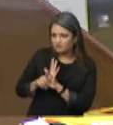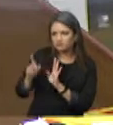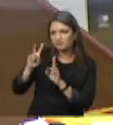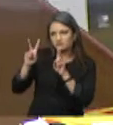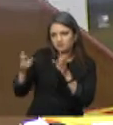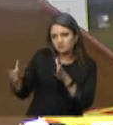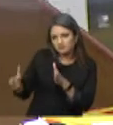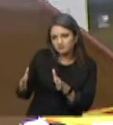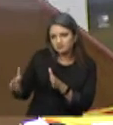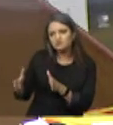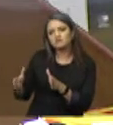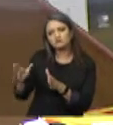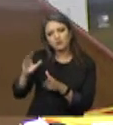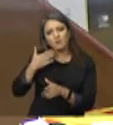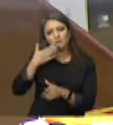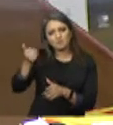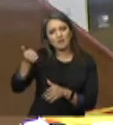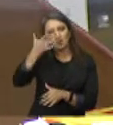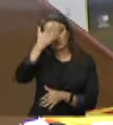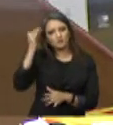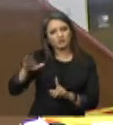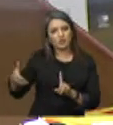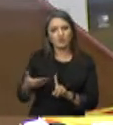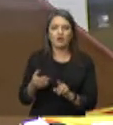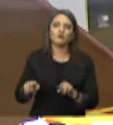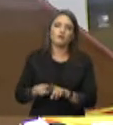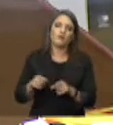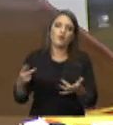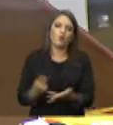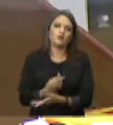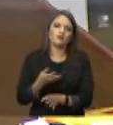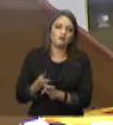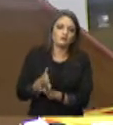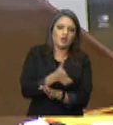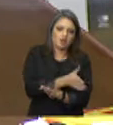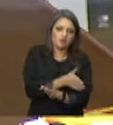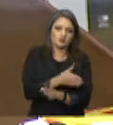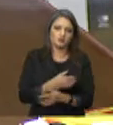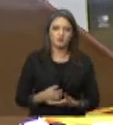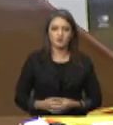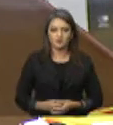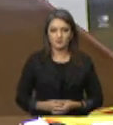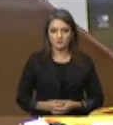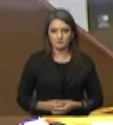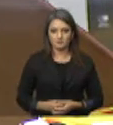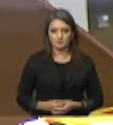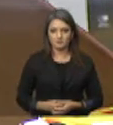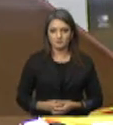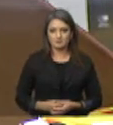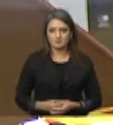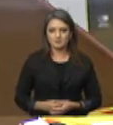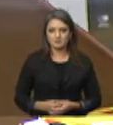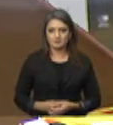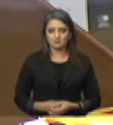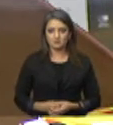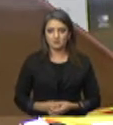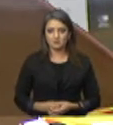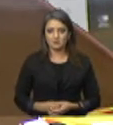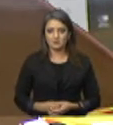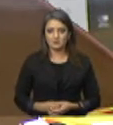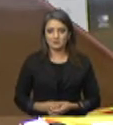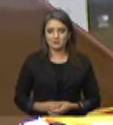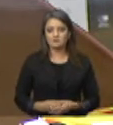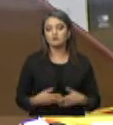sejam mais favoráveis ao réu devem ser aplicar os fatos ateriores a sua edição e quando falo de